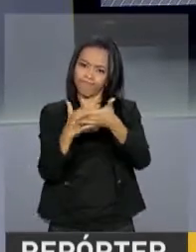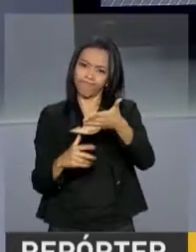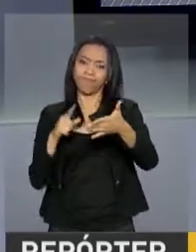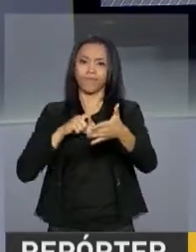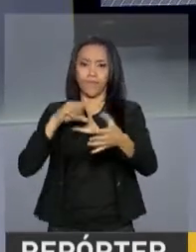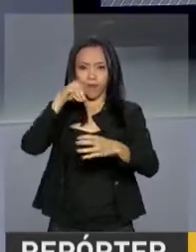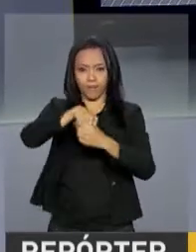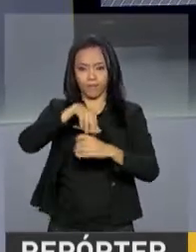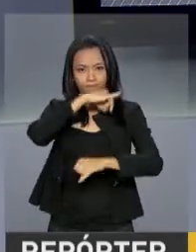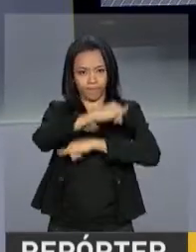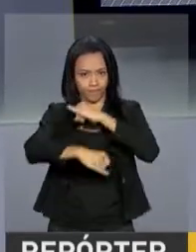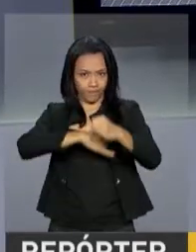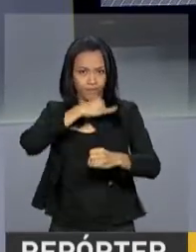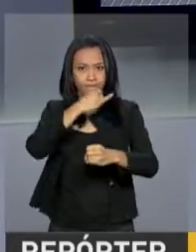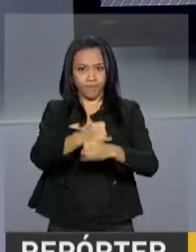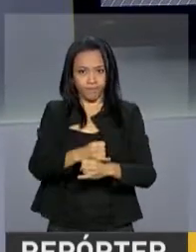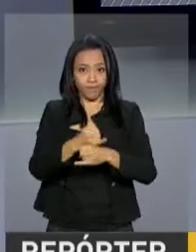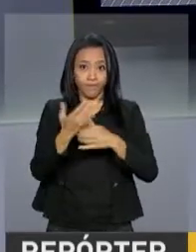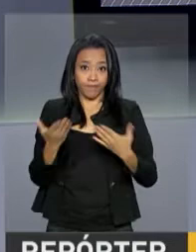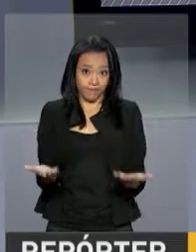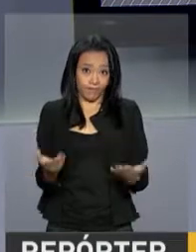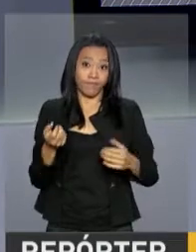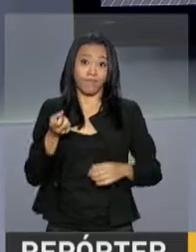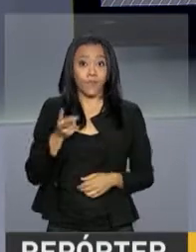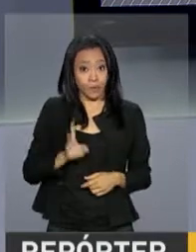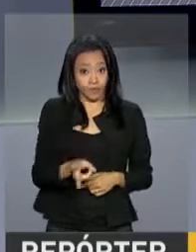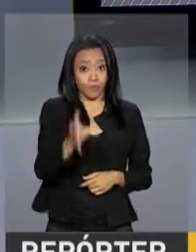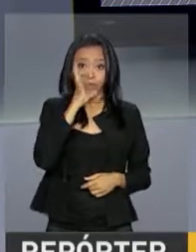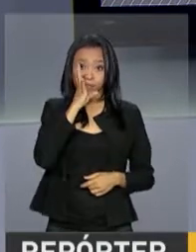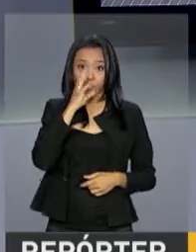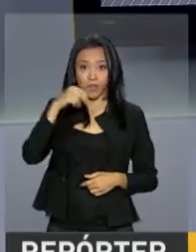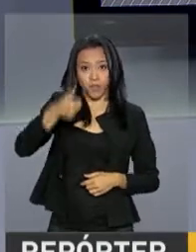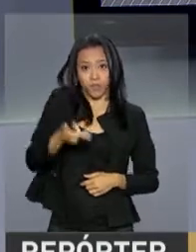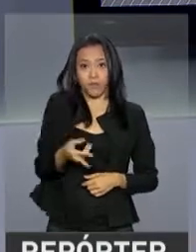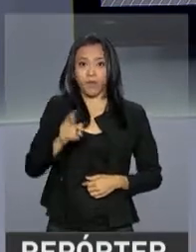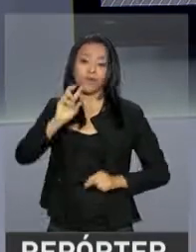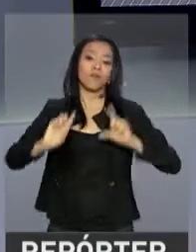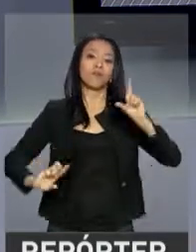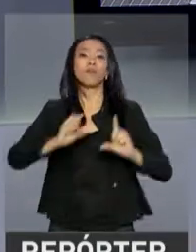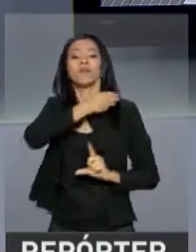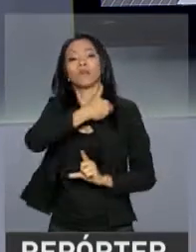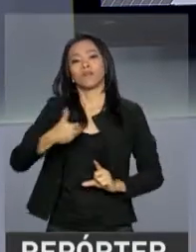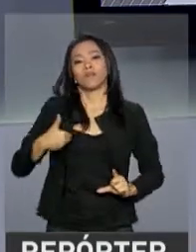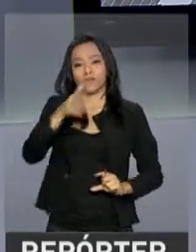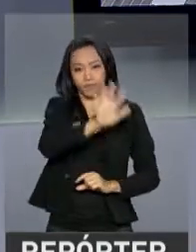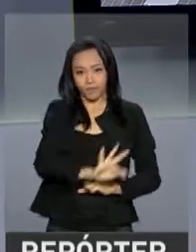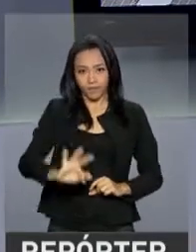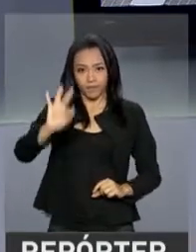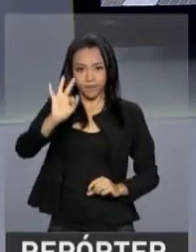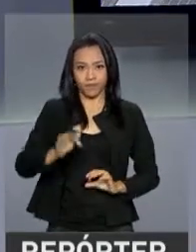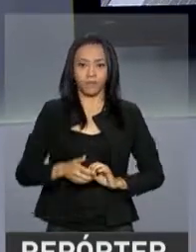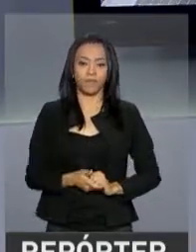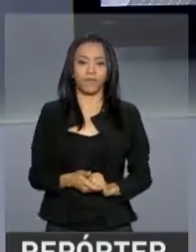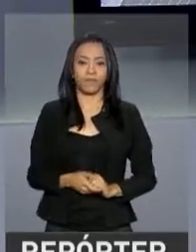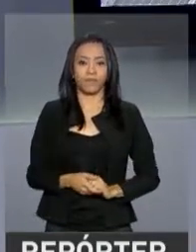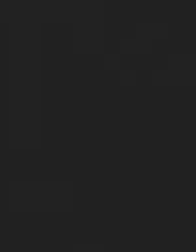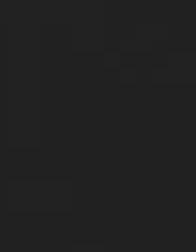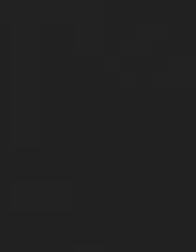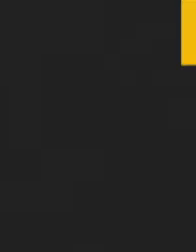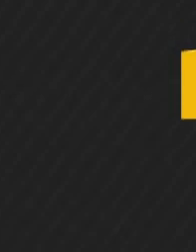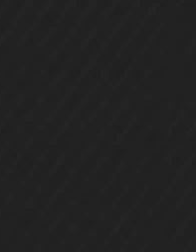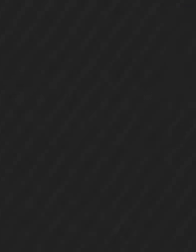a nossa programação também está na página da nbr na internet continue com a gente na nbr a tv do governo federal